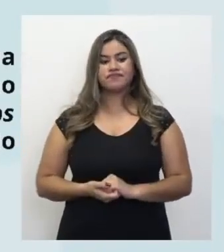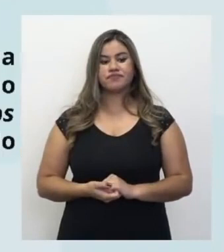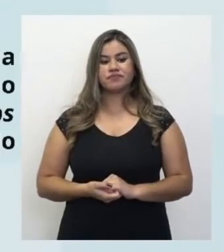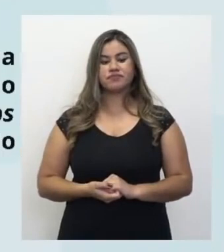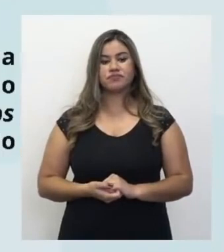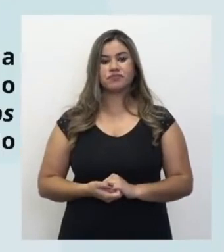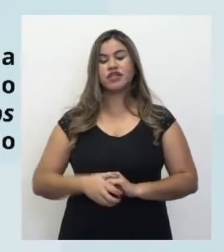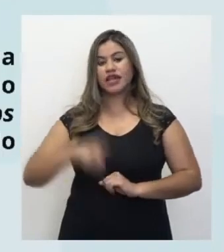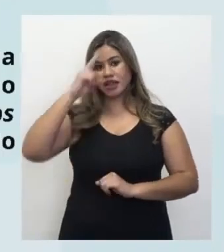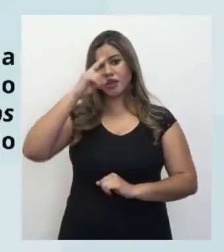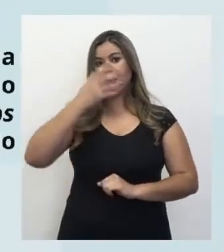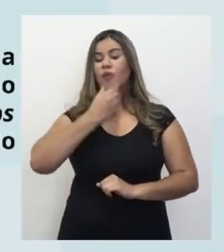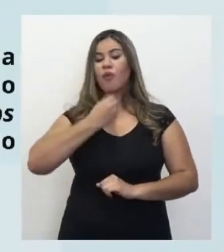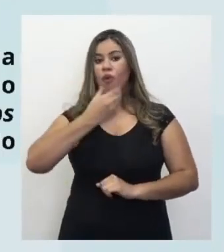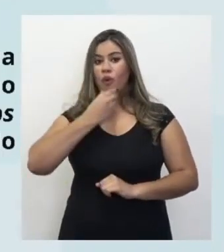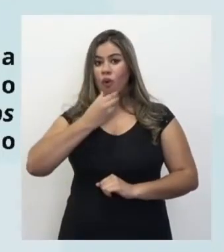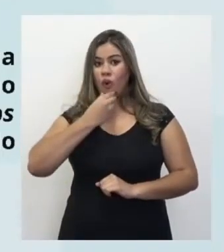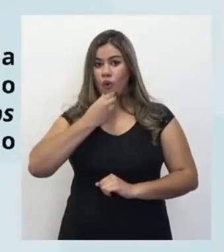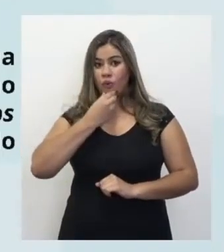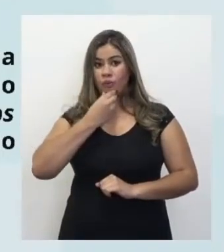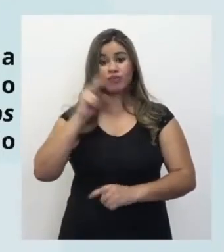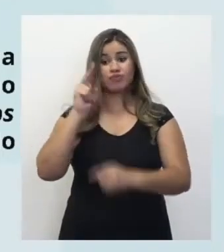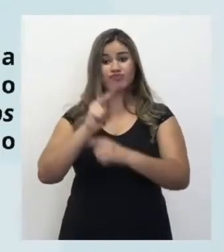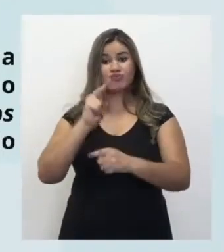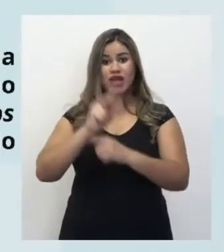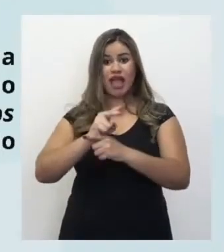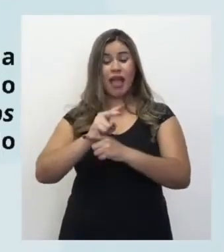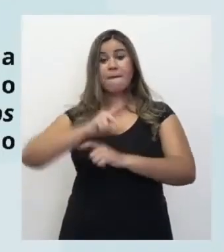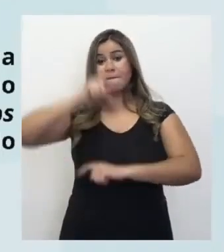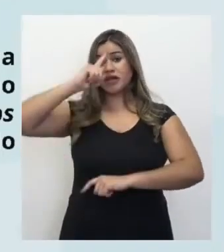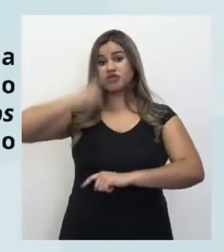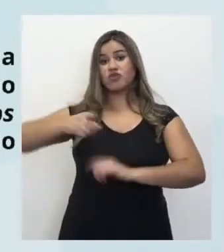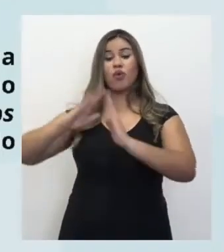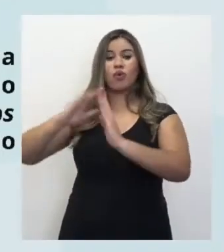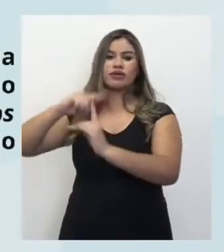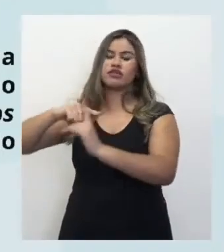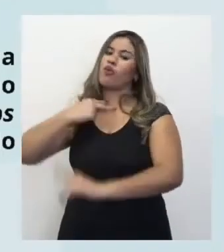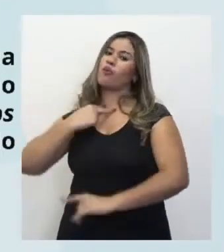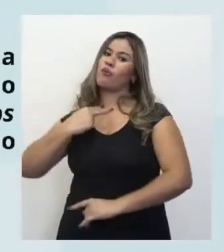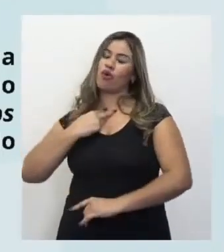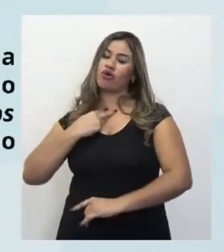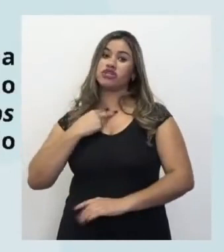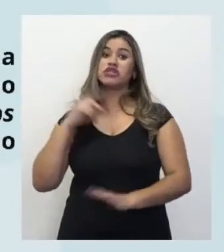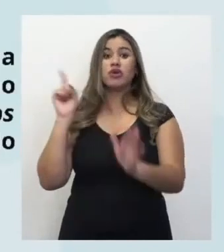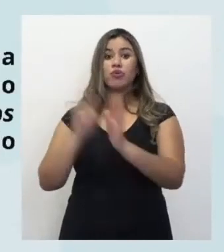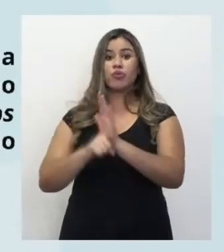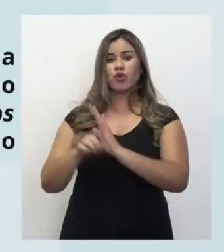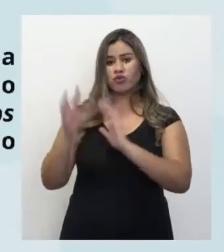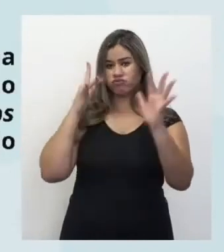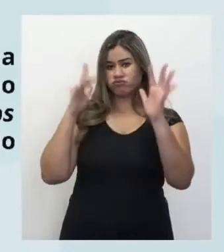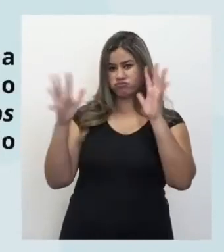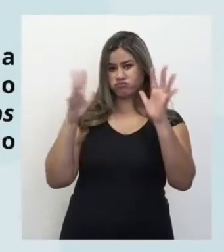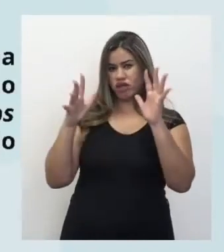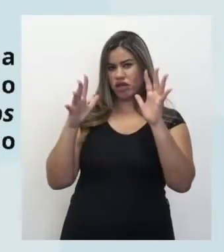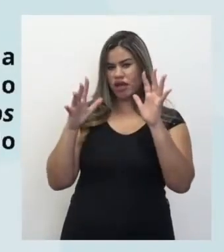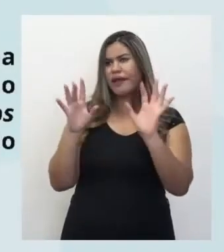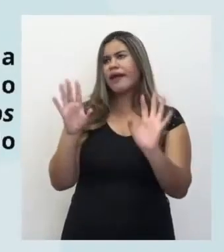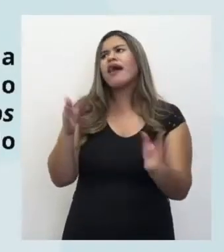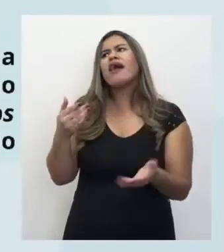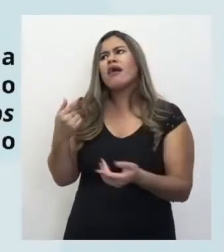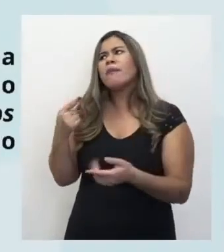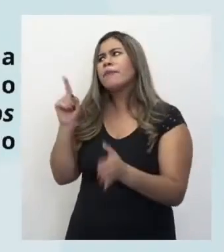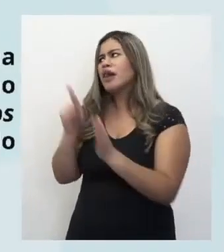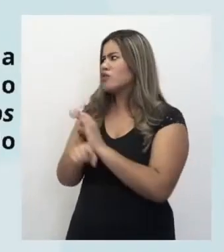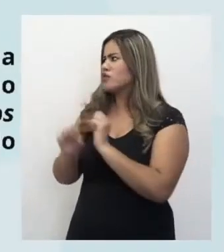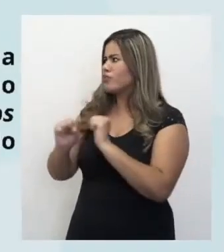o escudeiro proibia ir à missa, né? Uma pergunta para vocês pensarem, refletirem e discutirem com o seu professor. Pode deixar o chat aberto, professor? Sim, pode